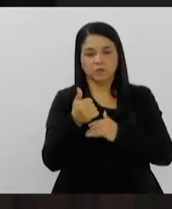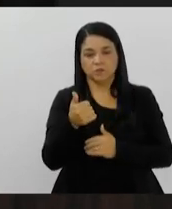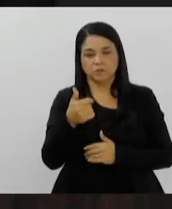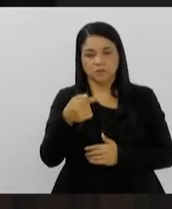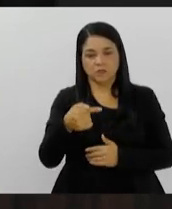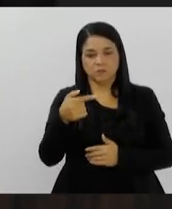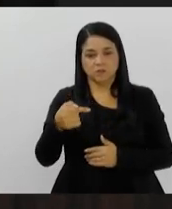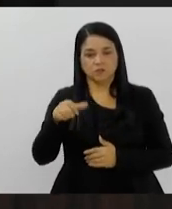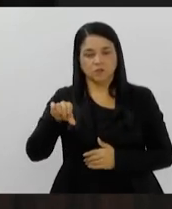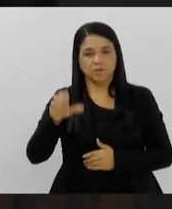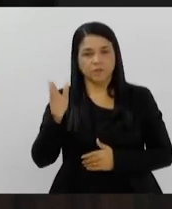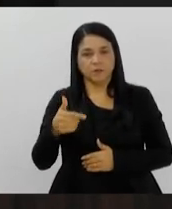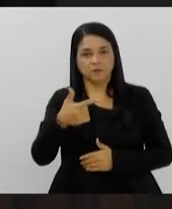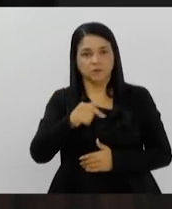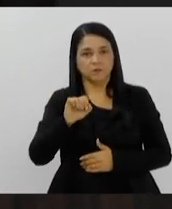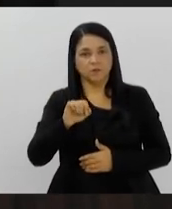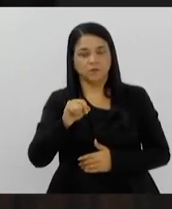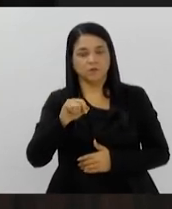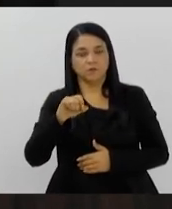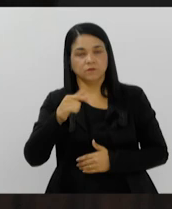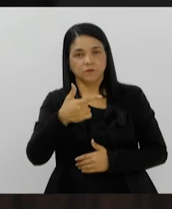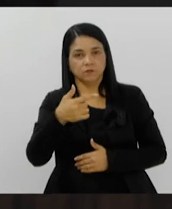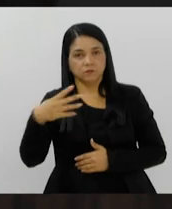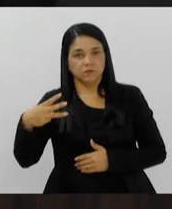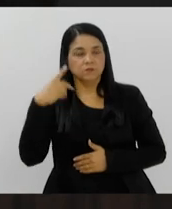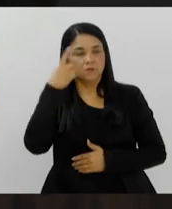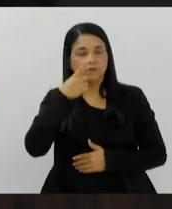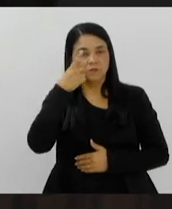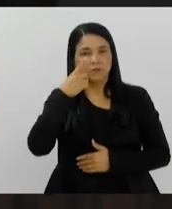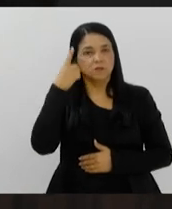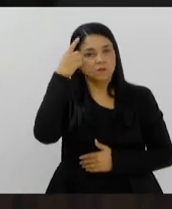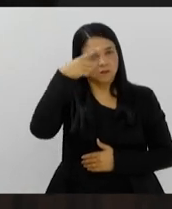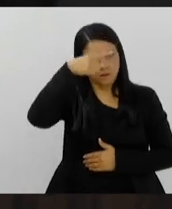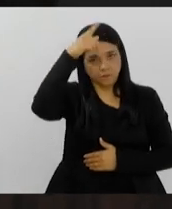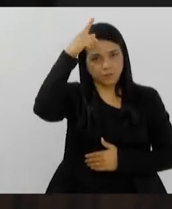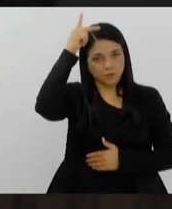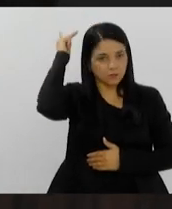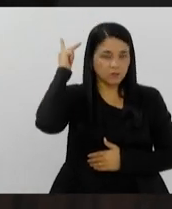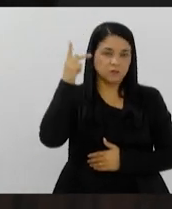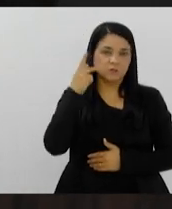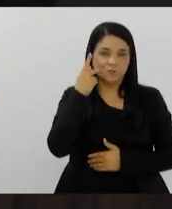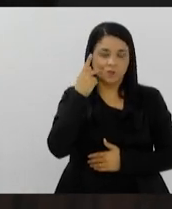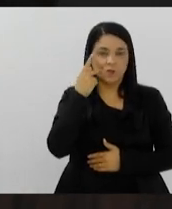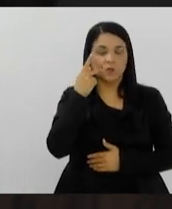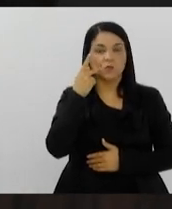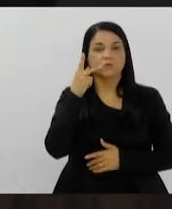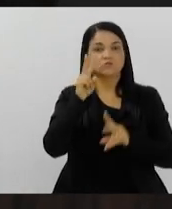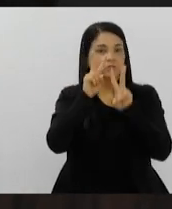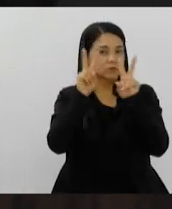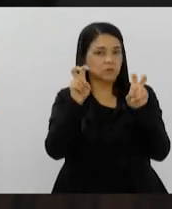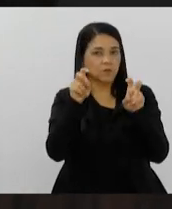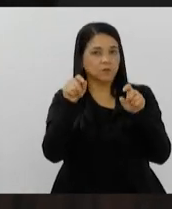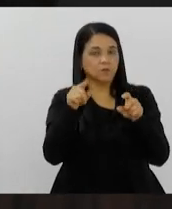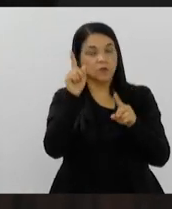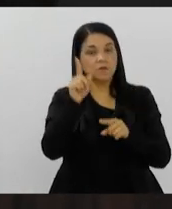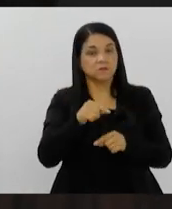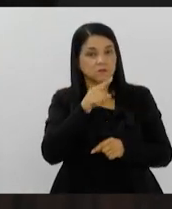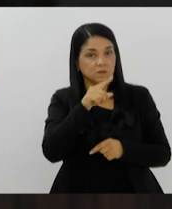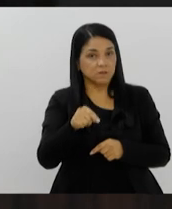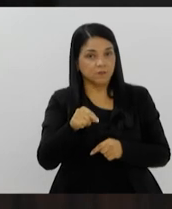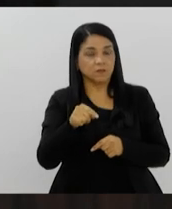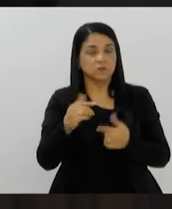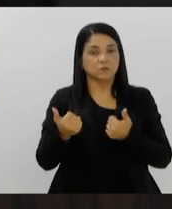lei 1779 de 2023, de autoria do deputado Luiz Paulo, que dispõe sobre o cancelamento